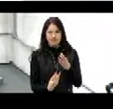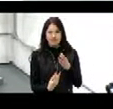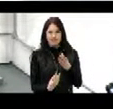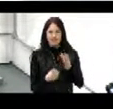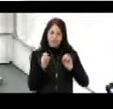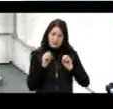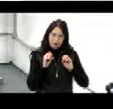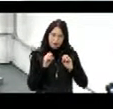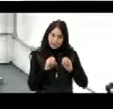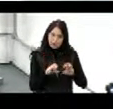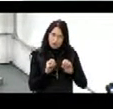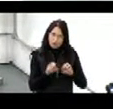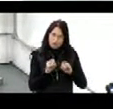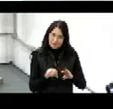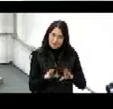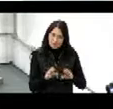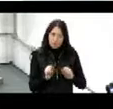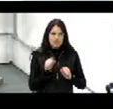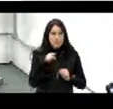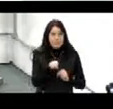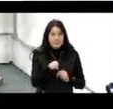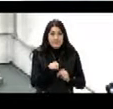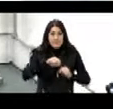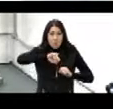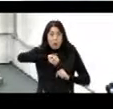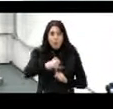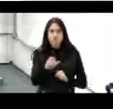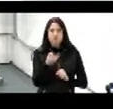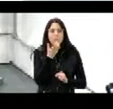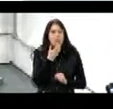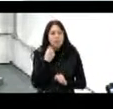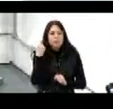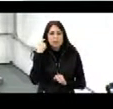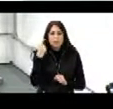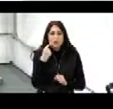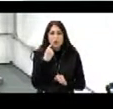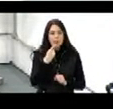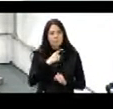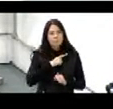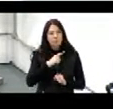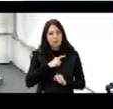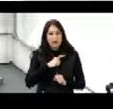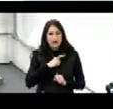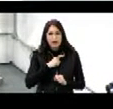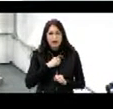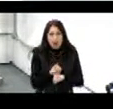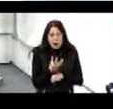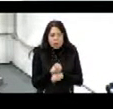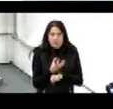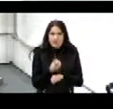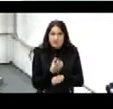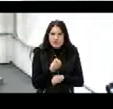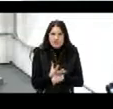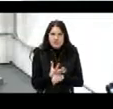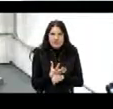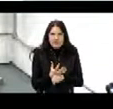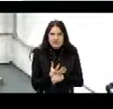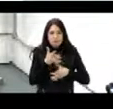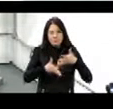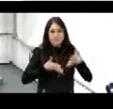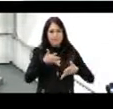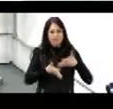educação que vai dar oportunidade às crianças surdas serem alfabetizadas na sua língua.